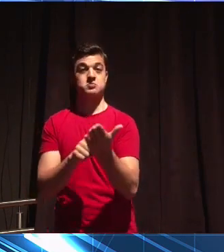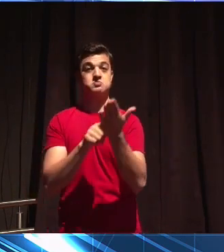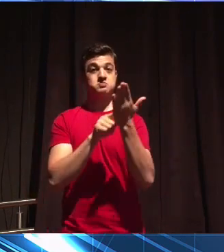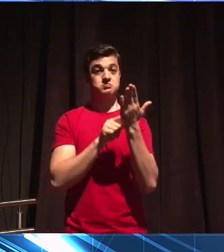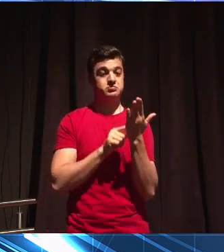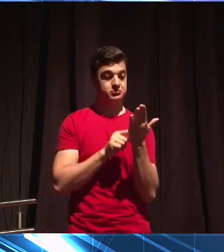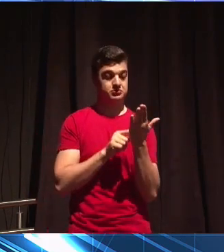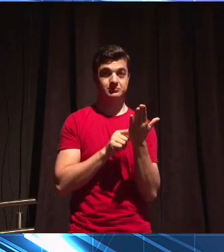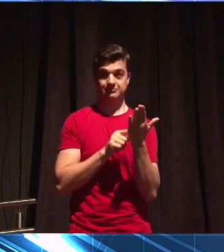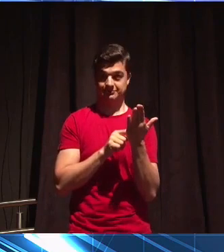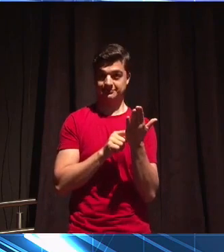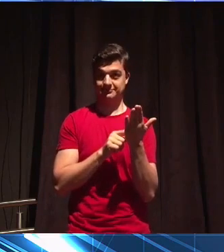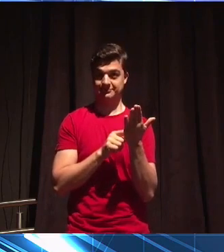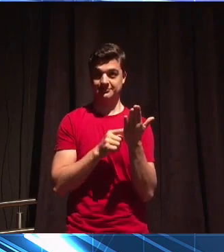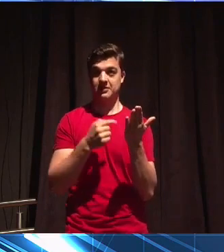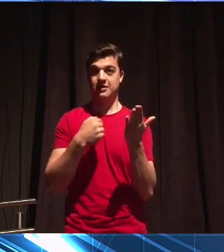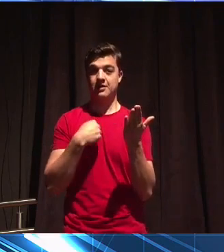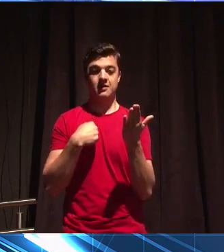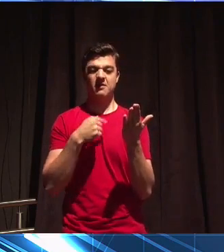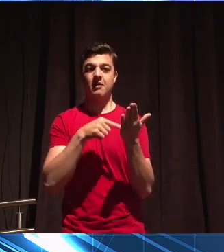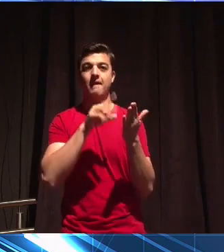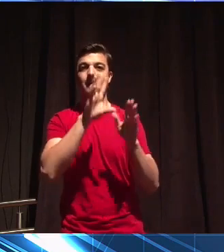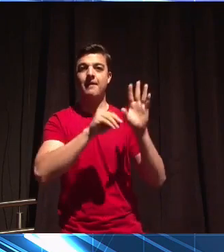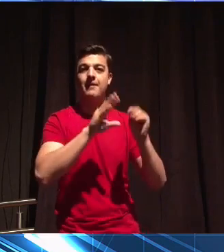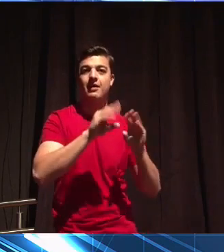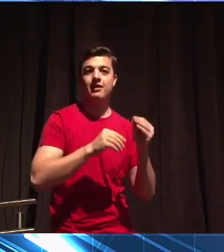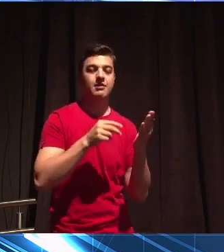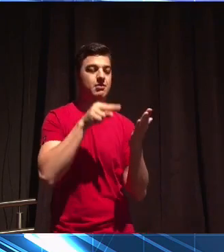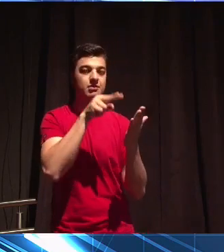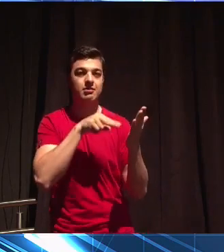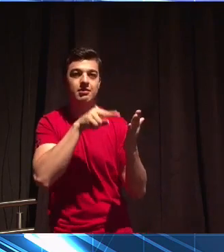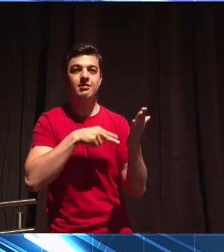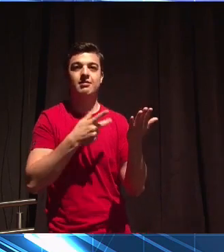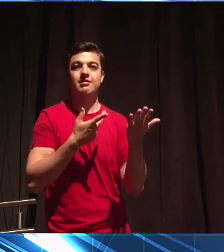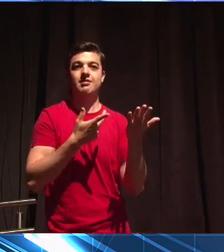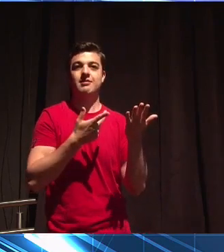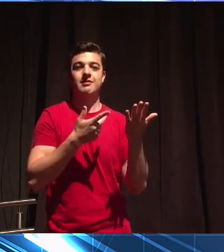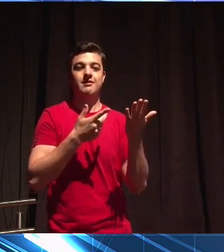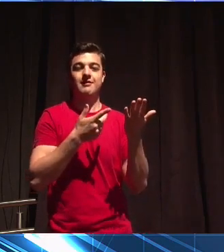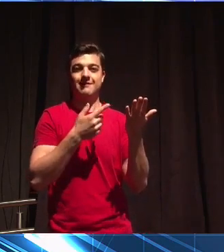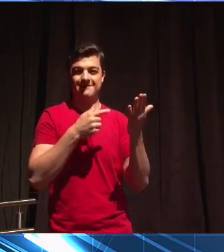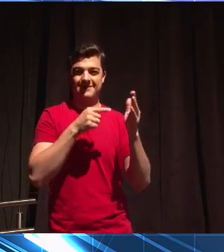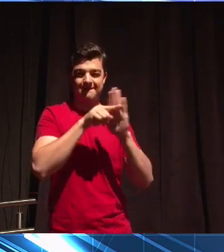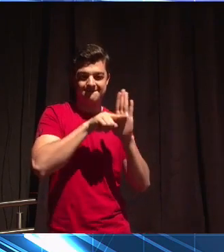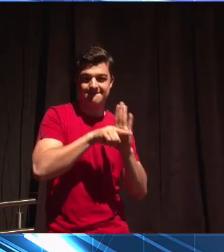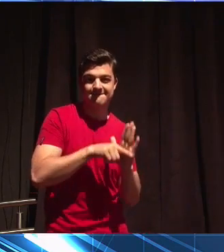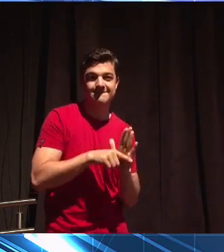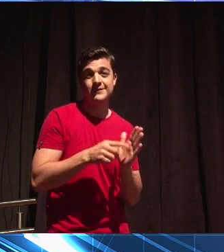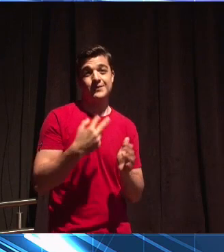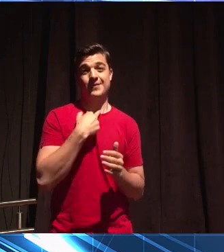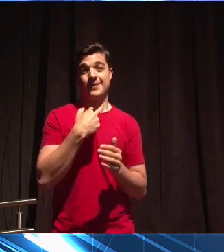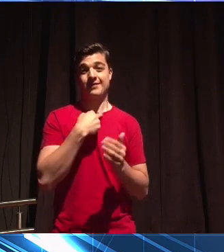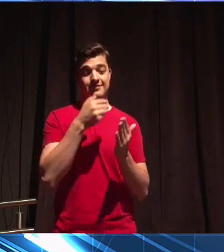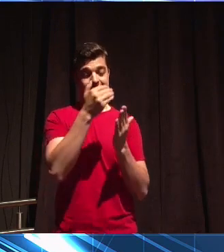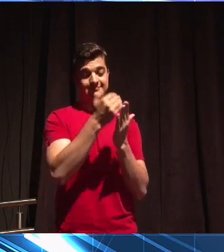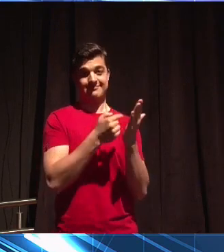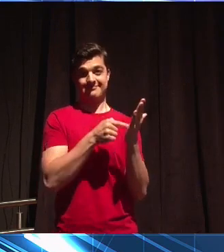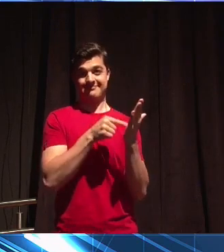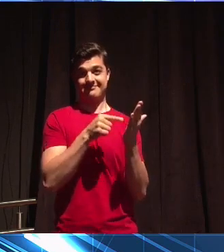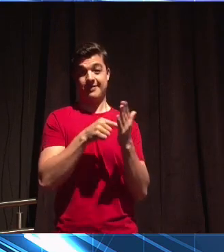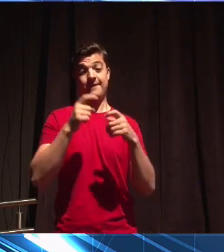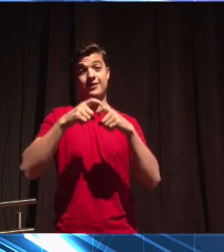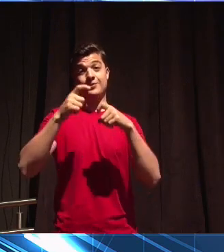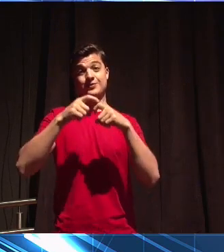minha adolescência e, por A mais B, começar a mexer nisso. Quer dizer, nesse quesito, meus dados são protegidos, são